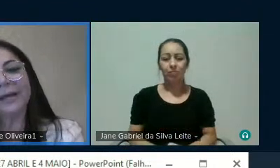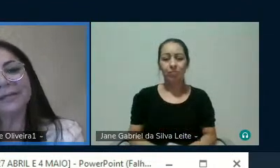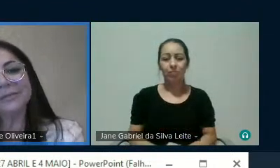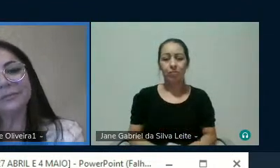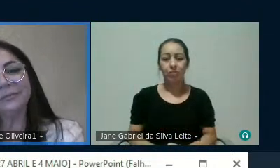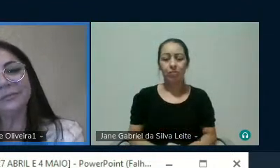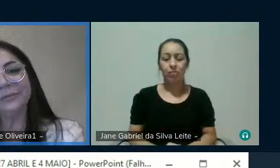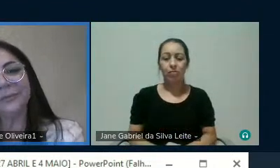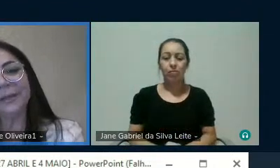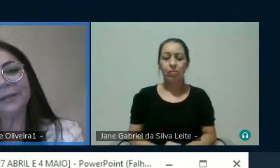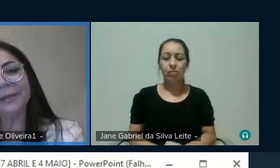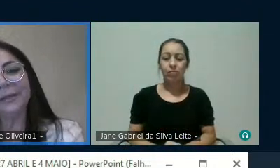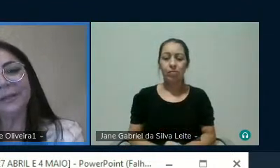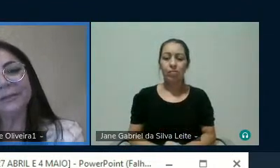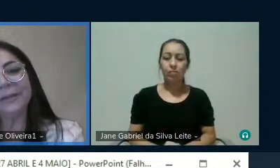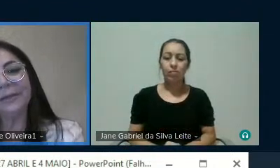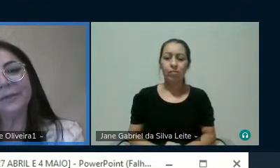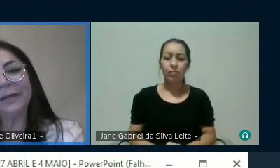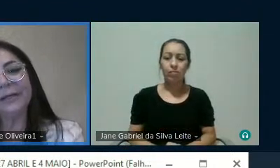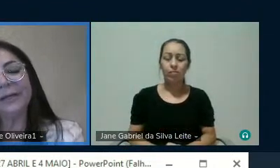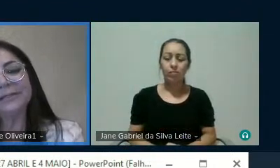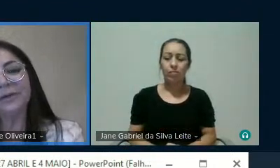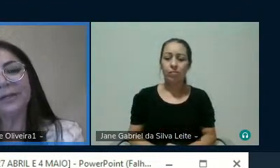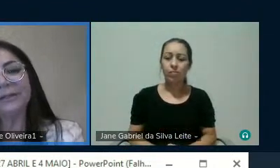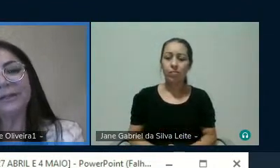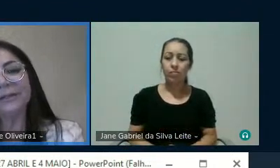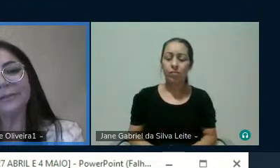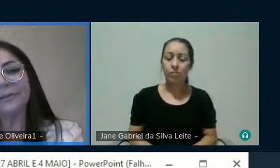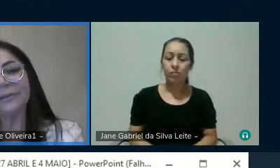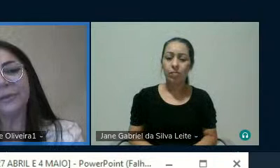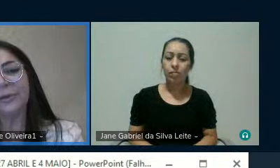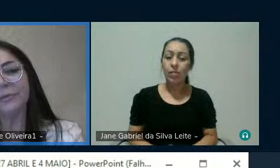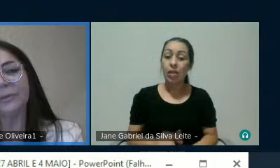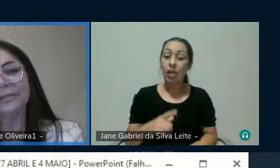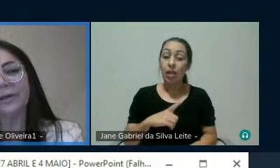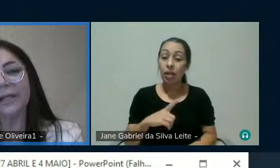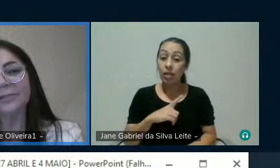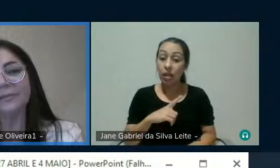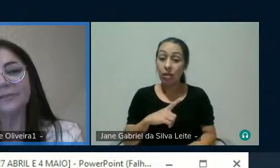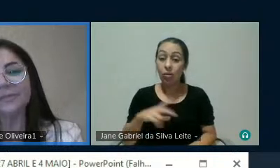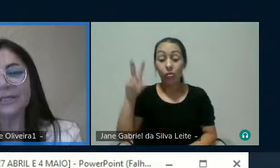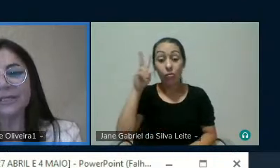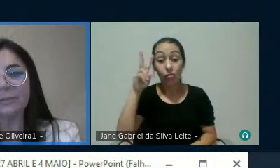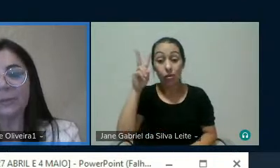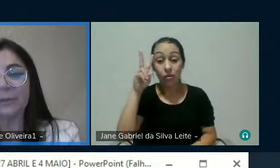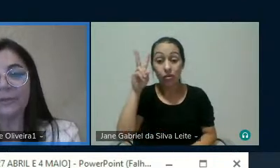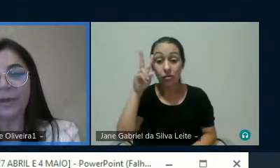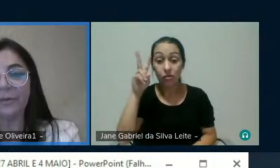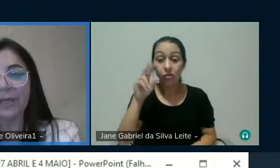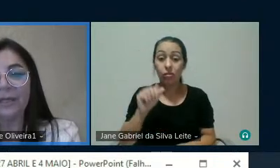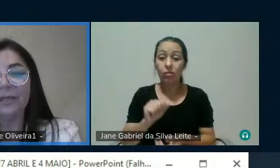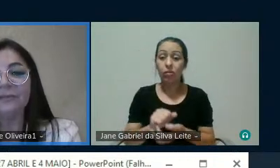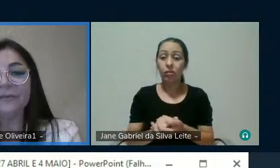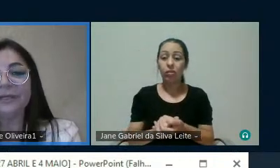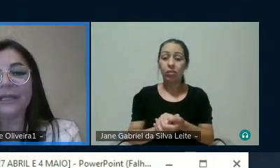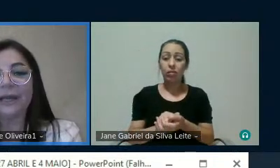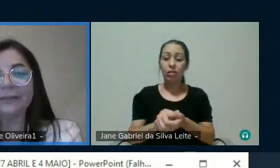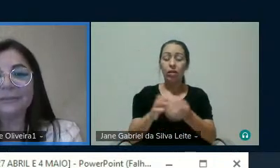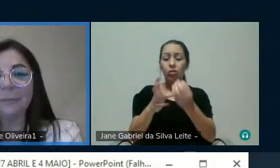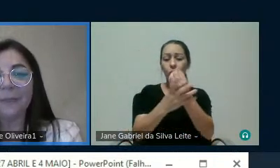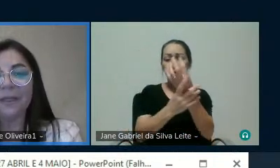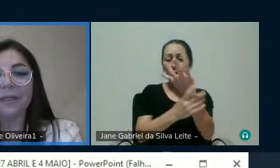Então, aqui no caso, tem uma história uma história, As Luvas Mágicas do Papai Noel, que